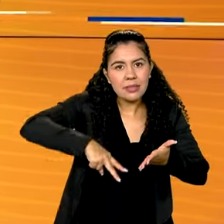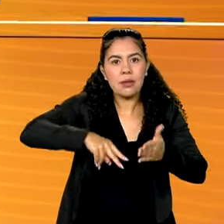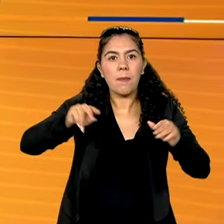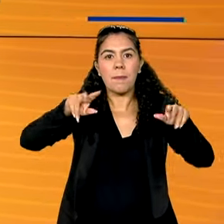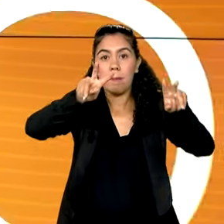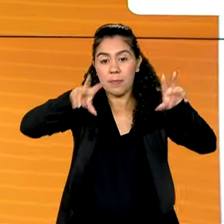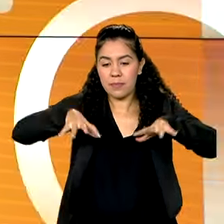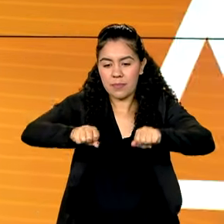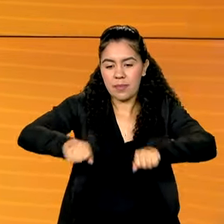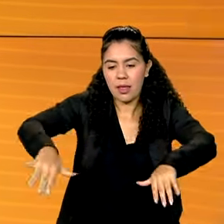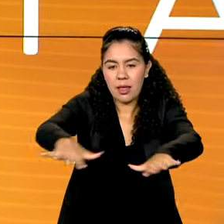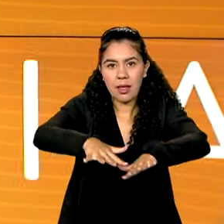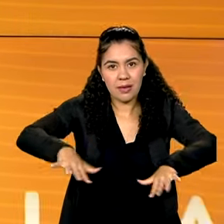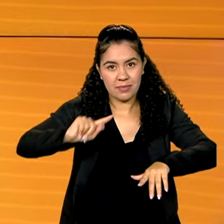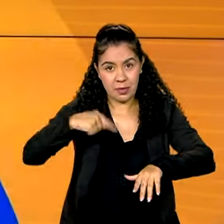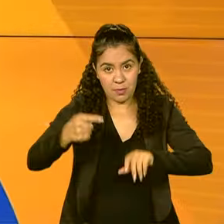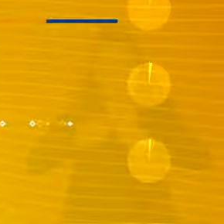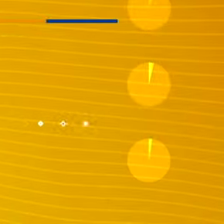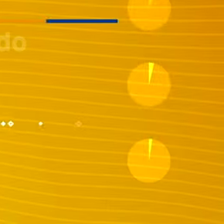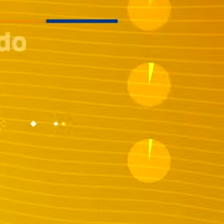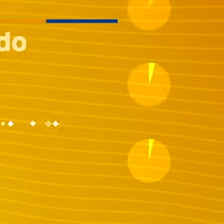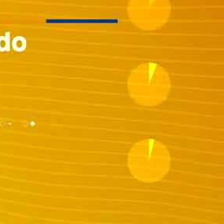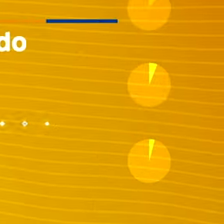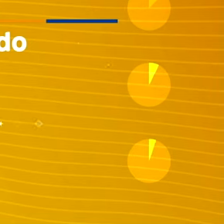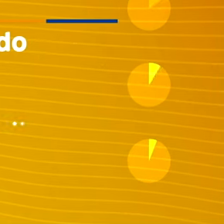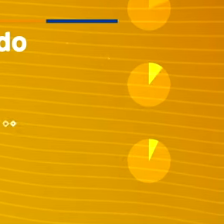vai mostrar para você já já.